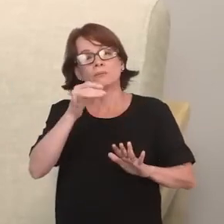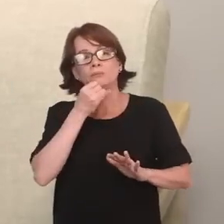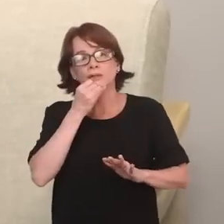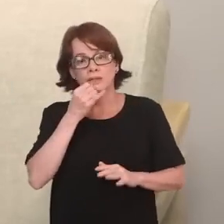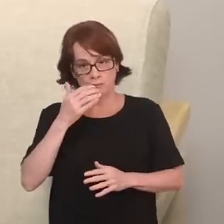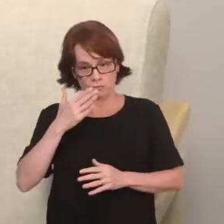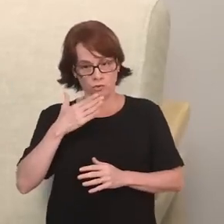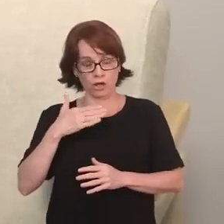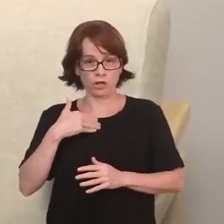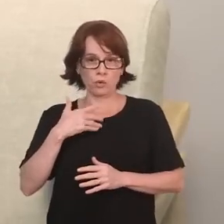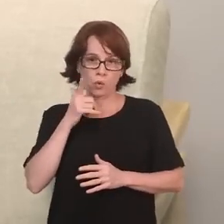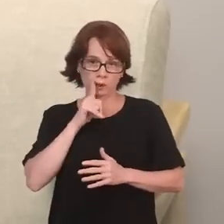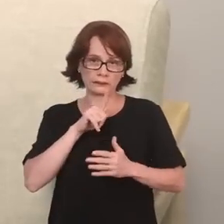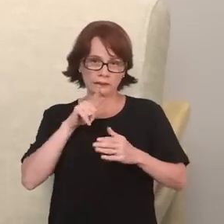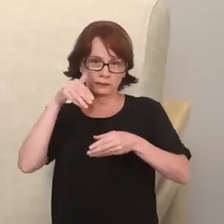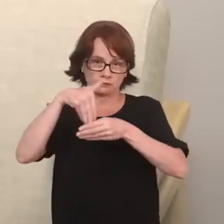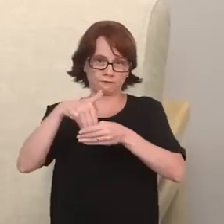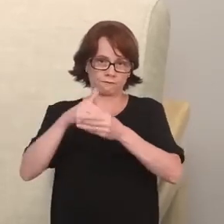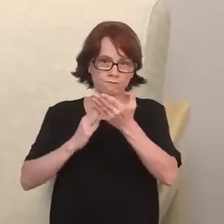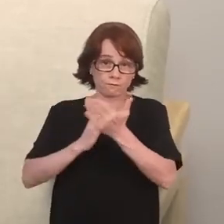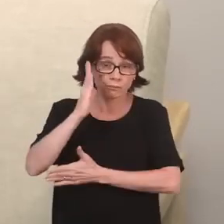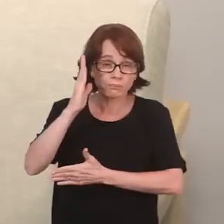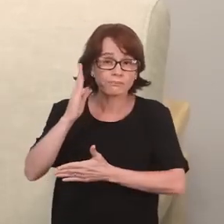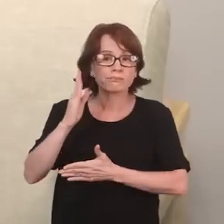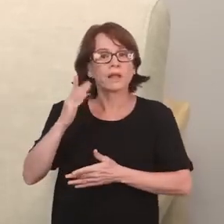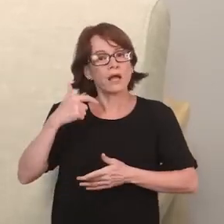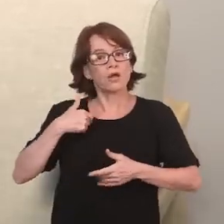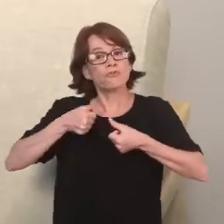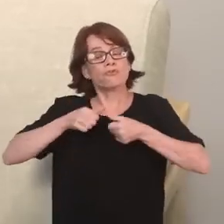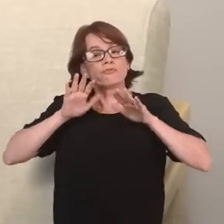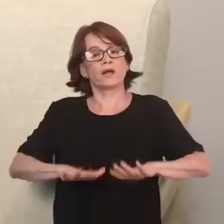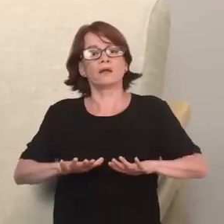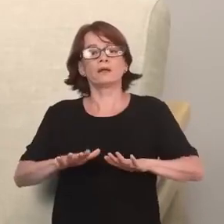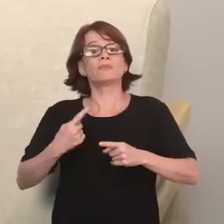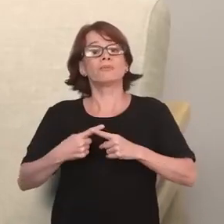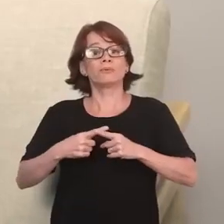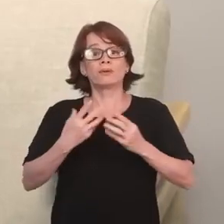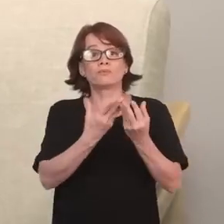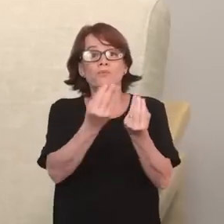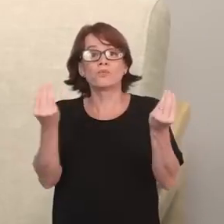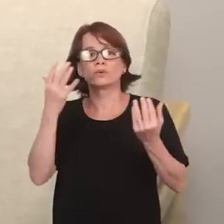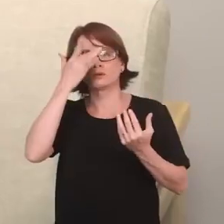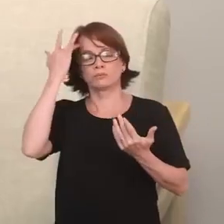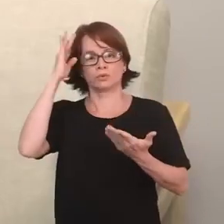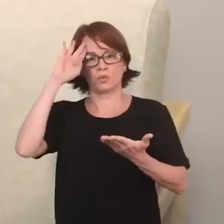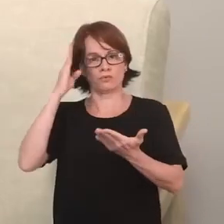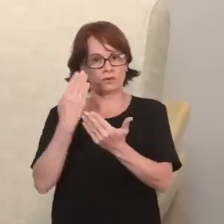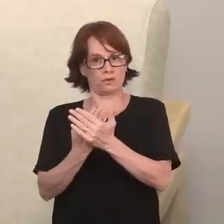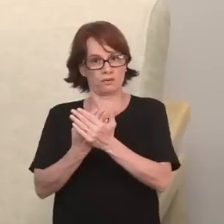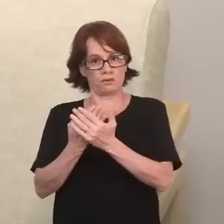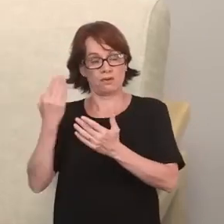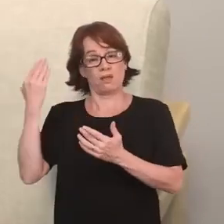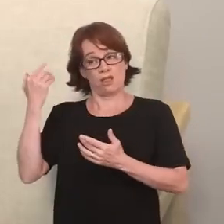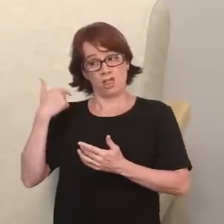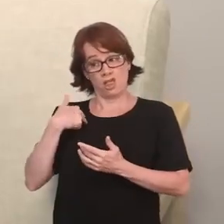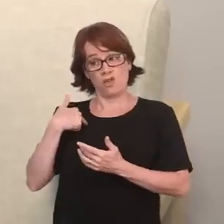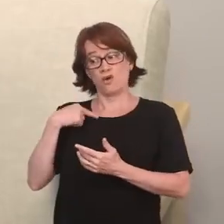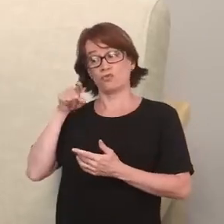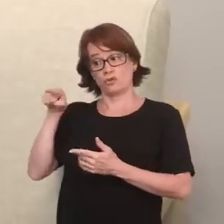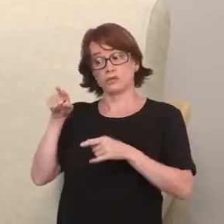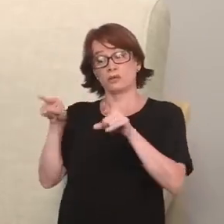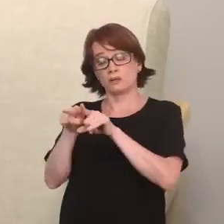tenho que estar aqui, eu tenho que representar as pessoas que confiaram em mim, e assim como eu, você também, e tantos